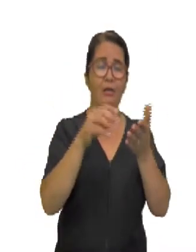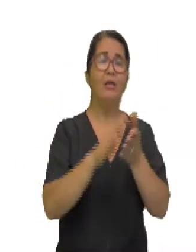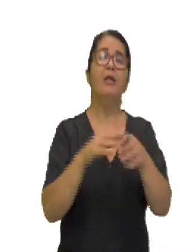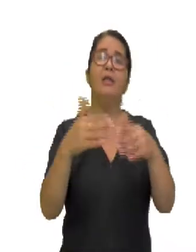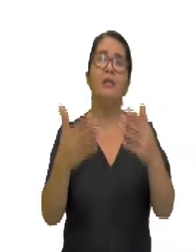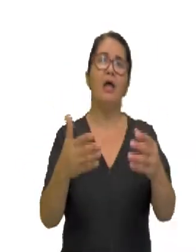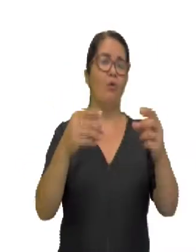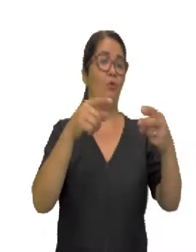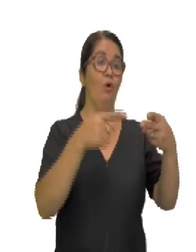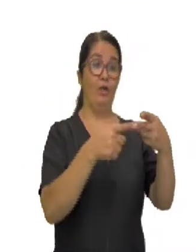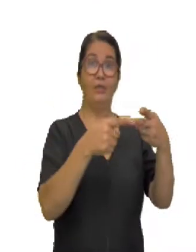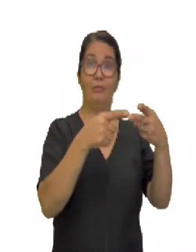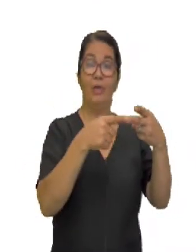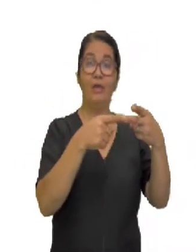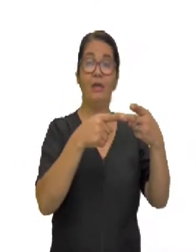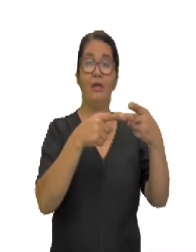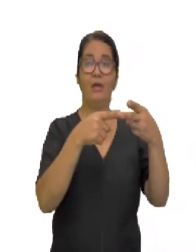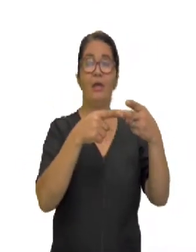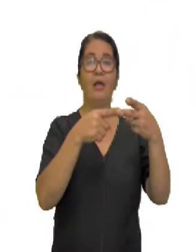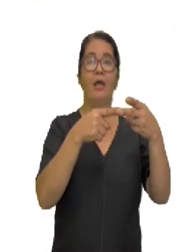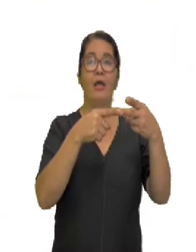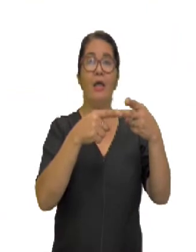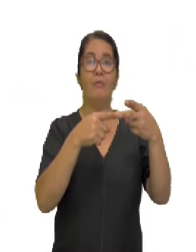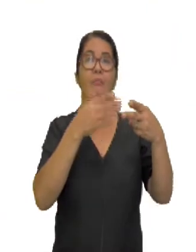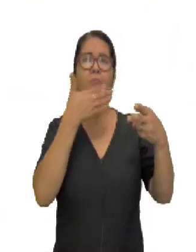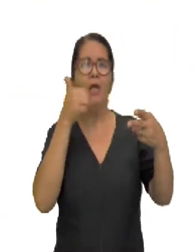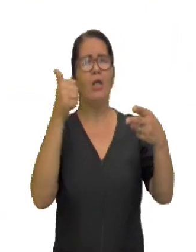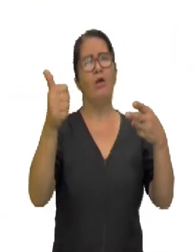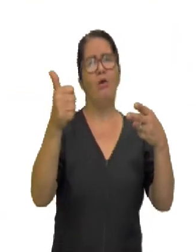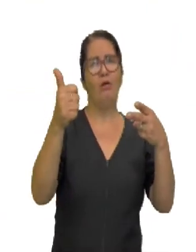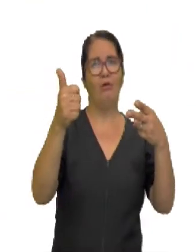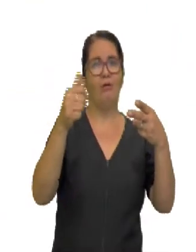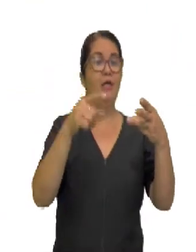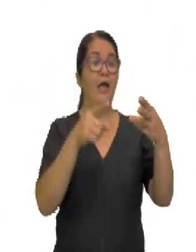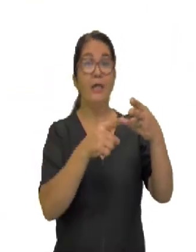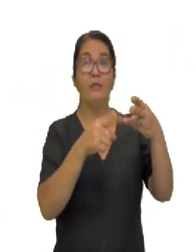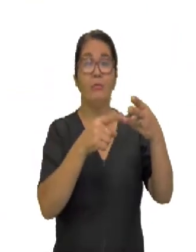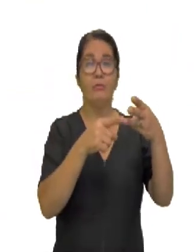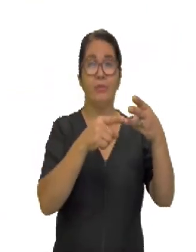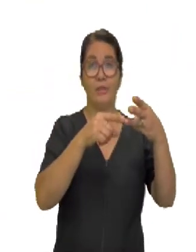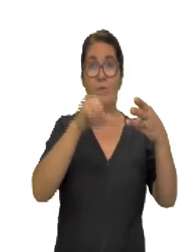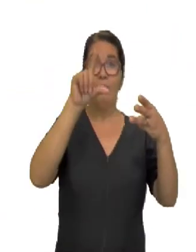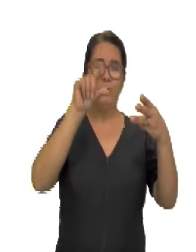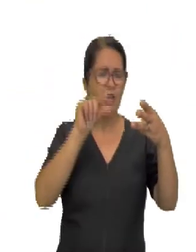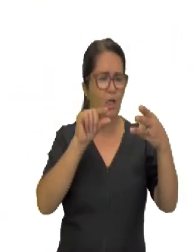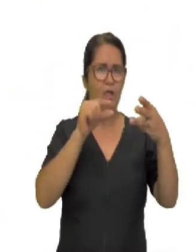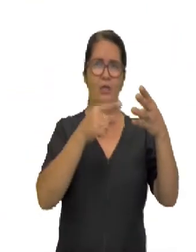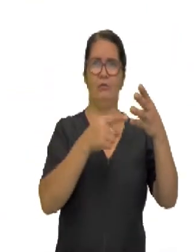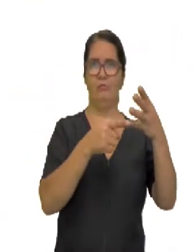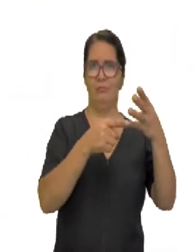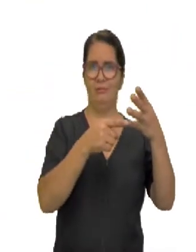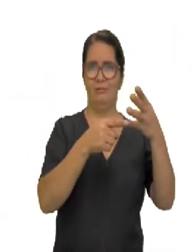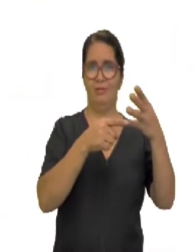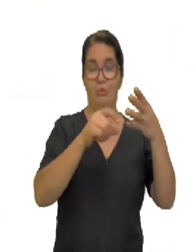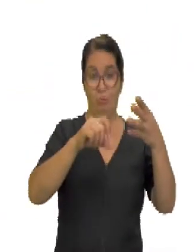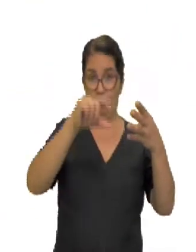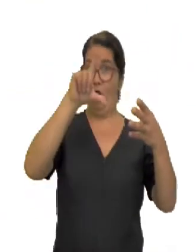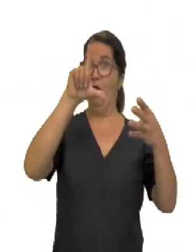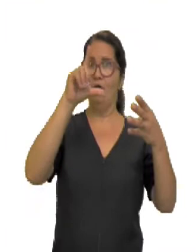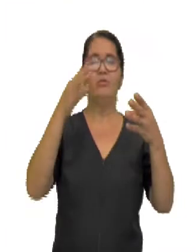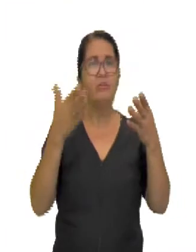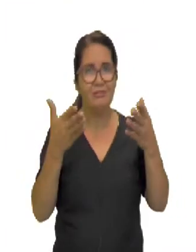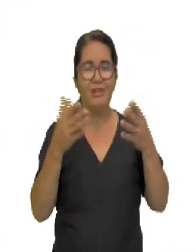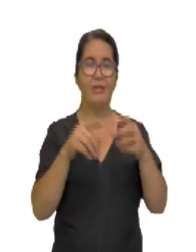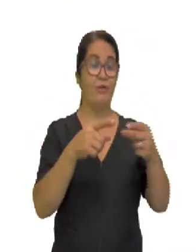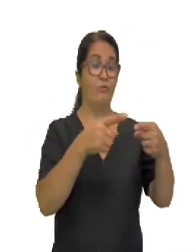Grande, maior. Pequeno, menor. Muita atenção, estudantes. Vou repetir novamente as